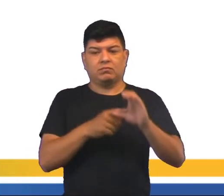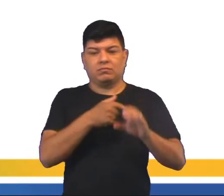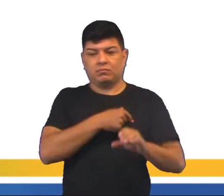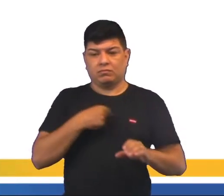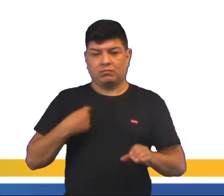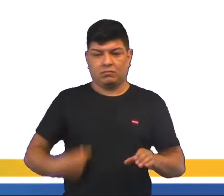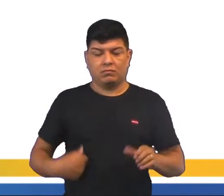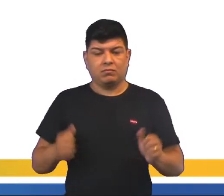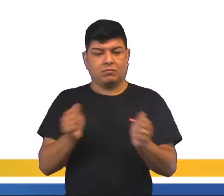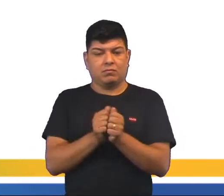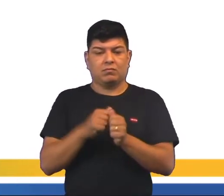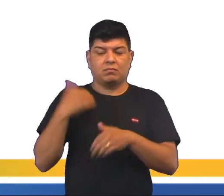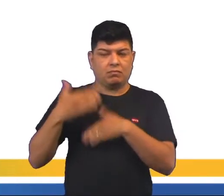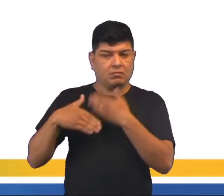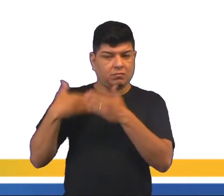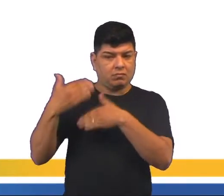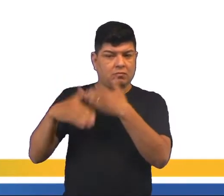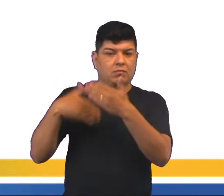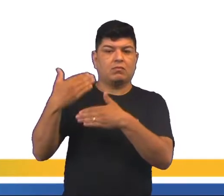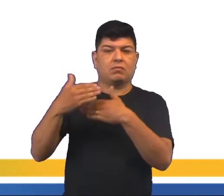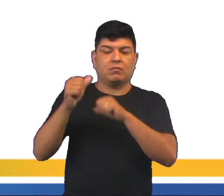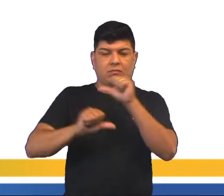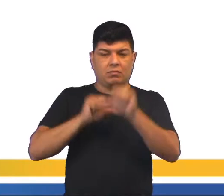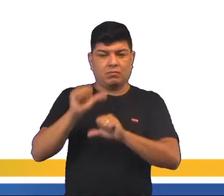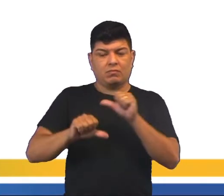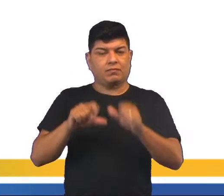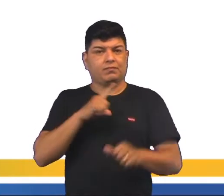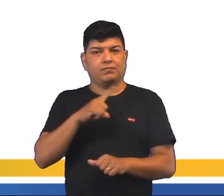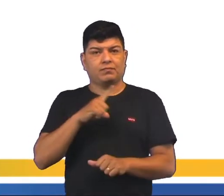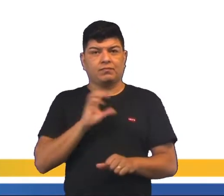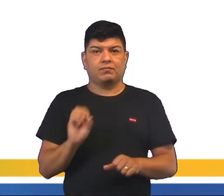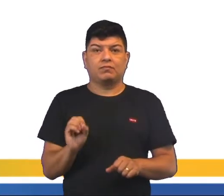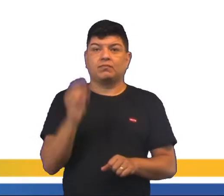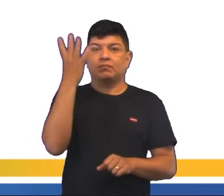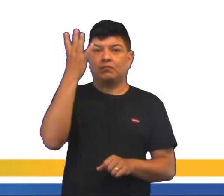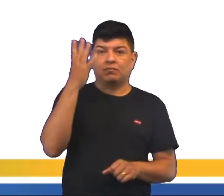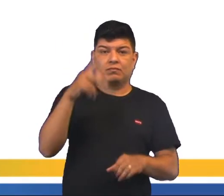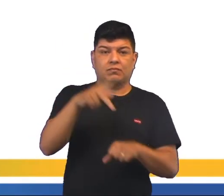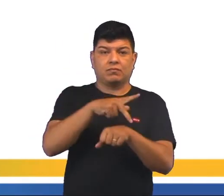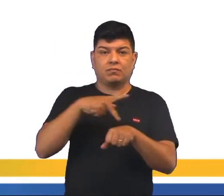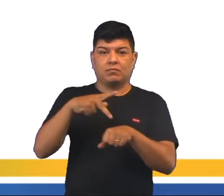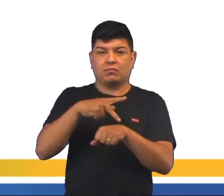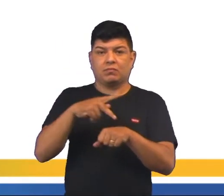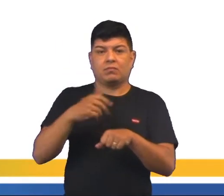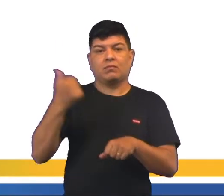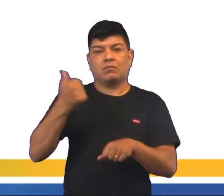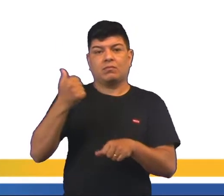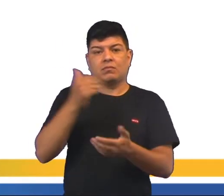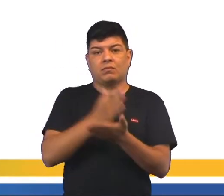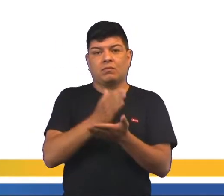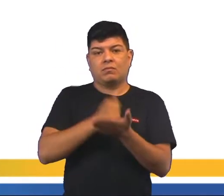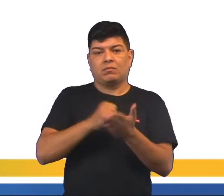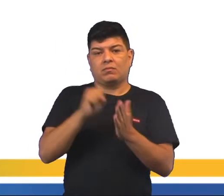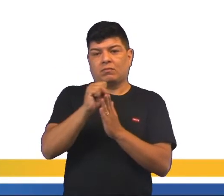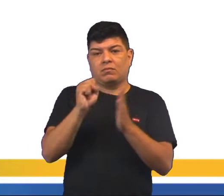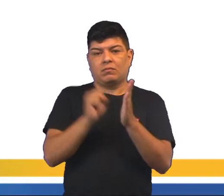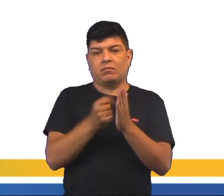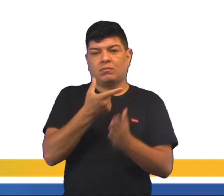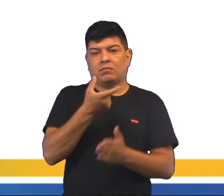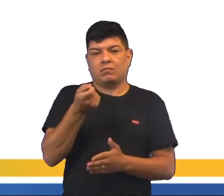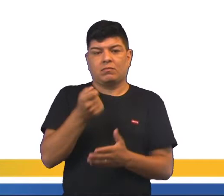China fez parte de um longo processo de transformações que aconteceram naquele país ao longo da primeira metade do século